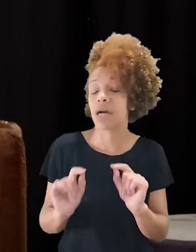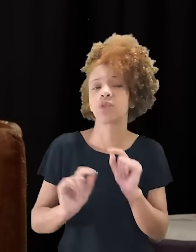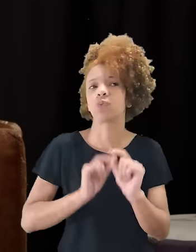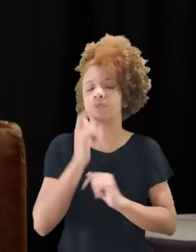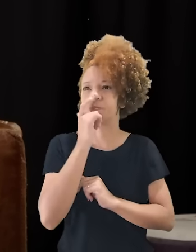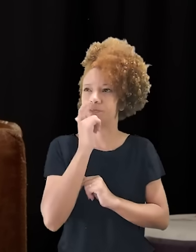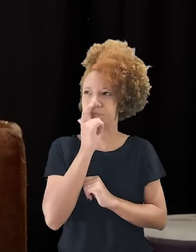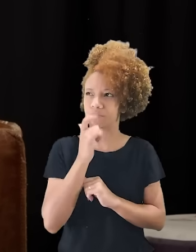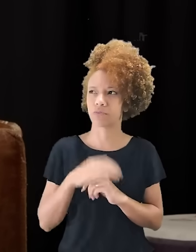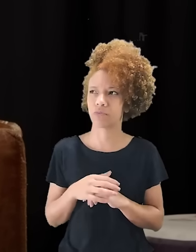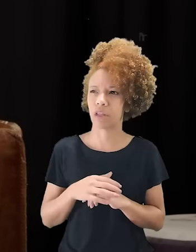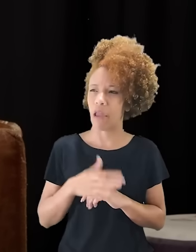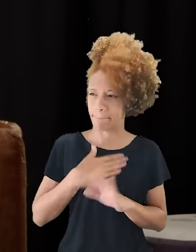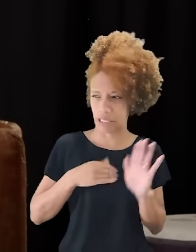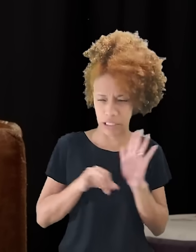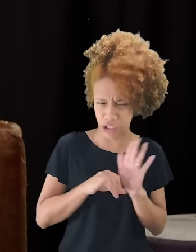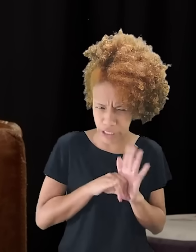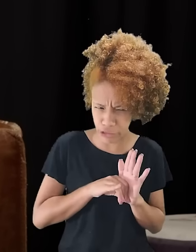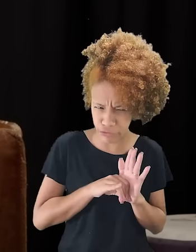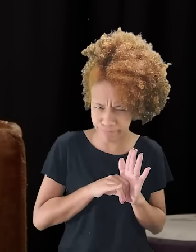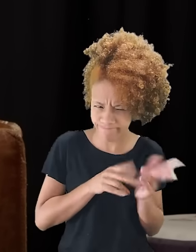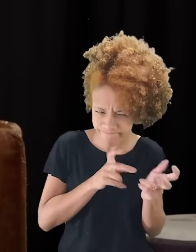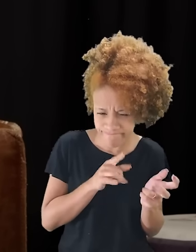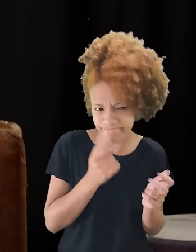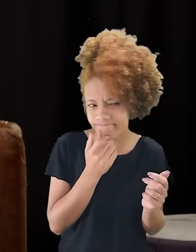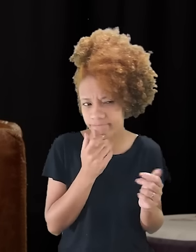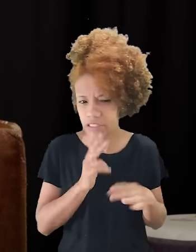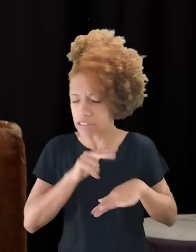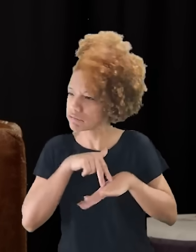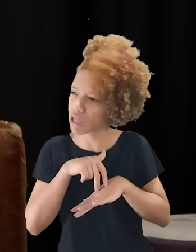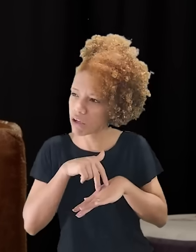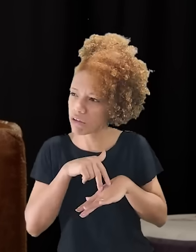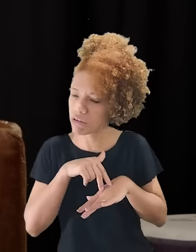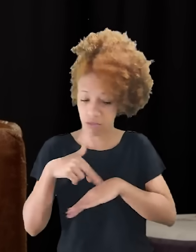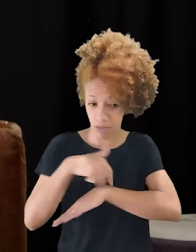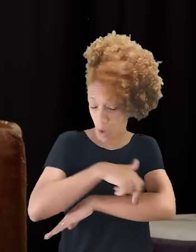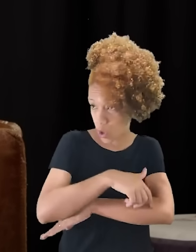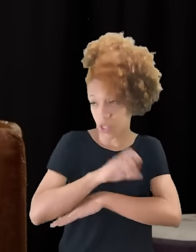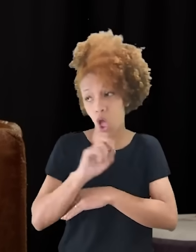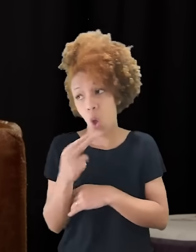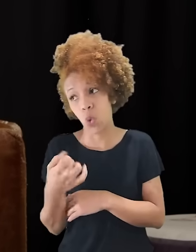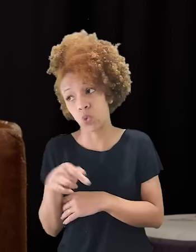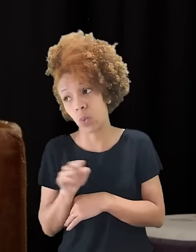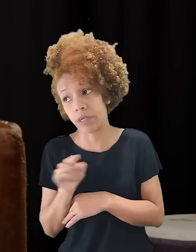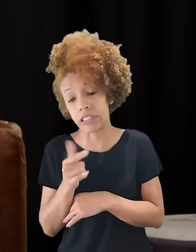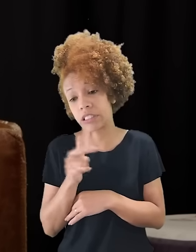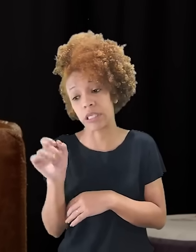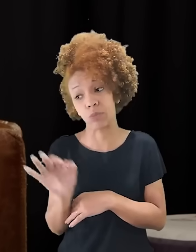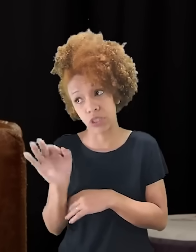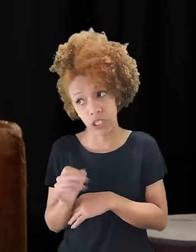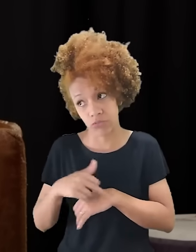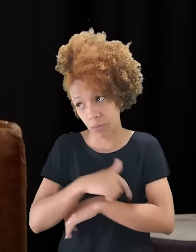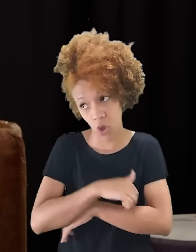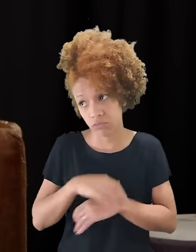nesse se faz parte da minha identidade faz parte da minha identidade estar na moda ou você não precisa estar 100%